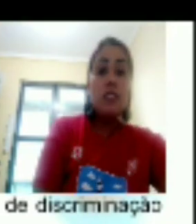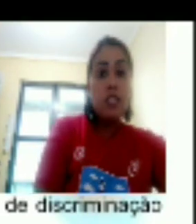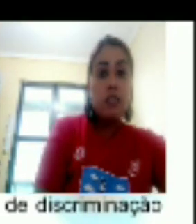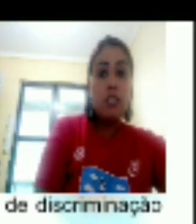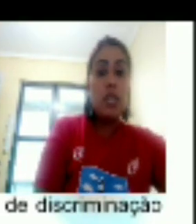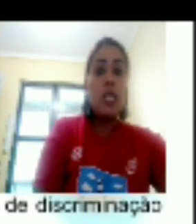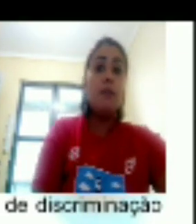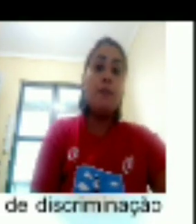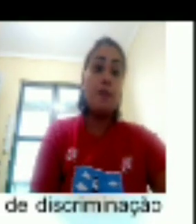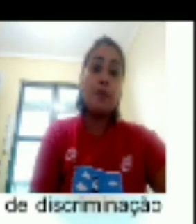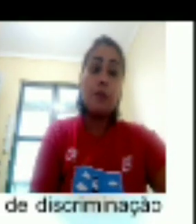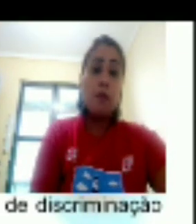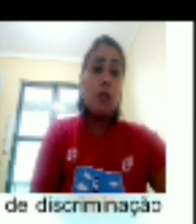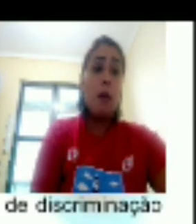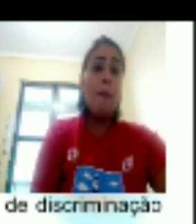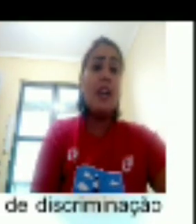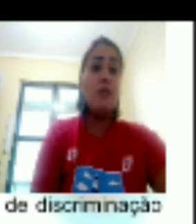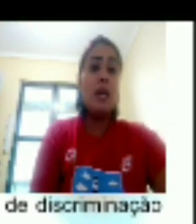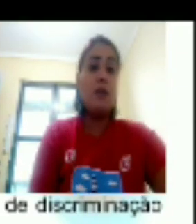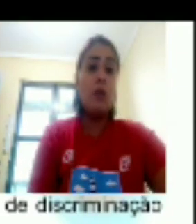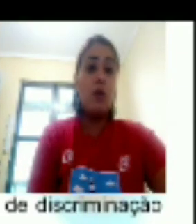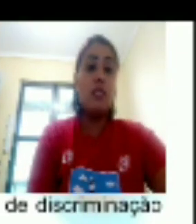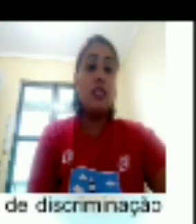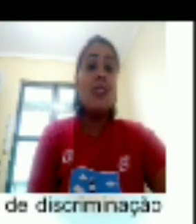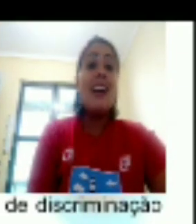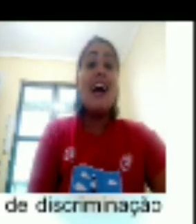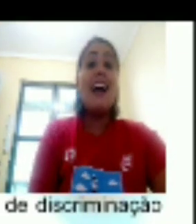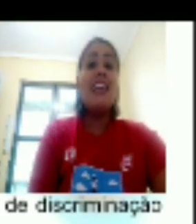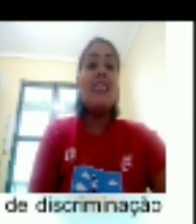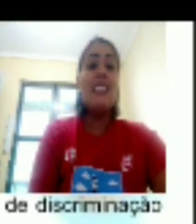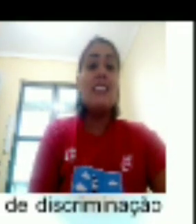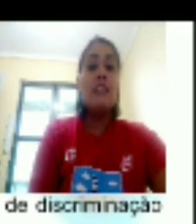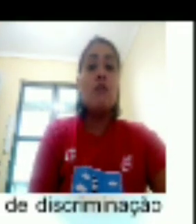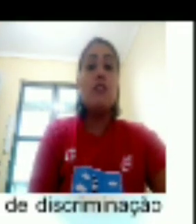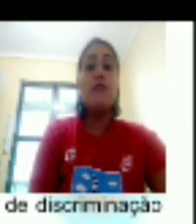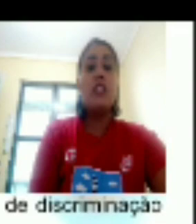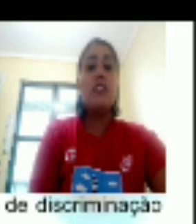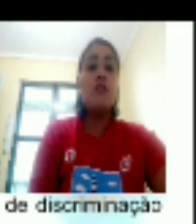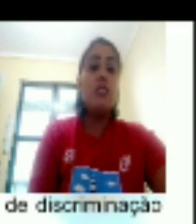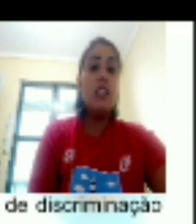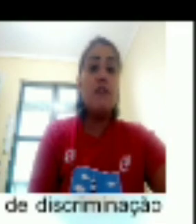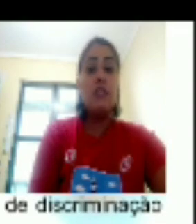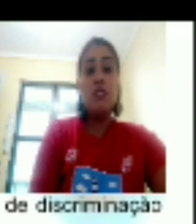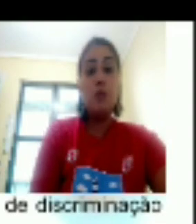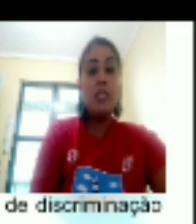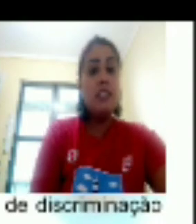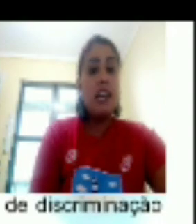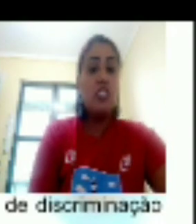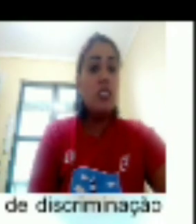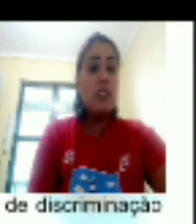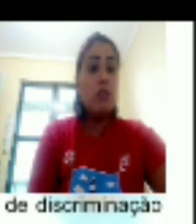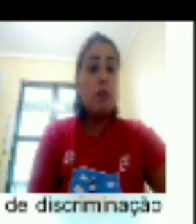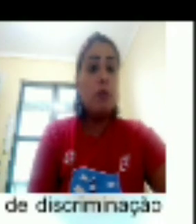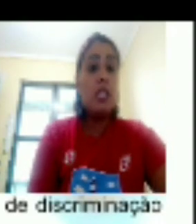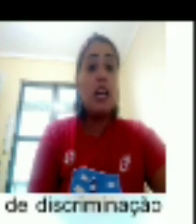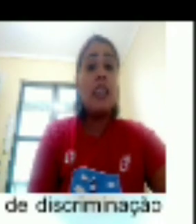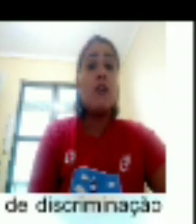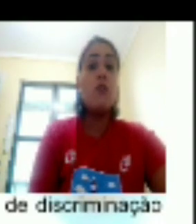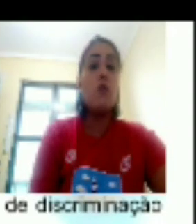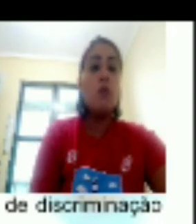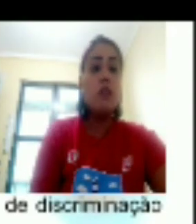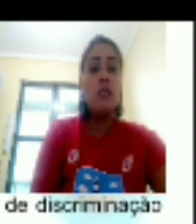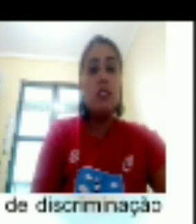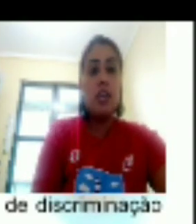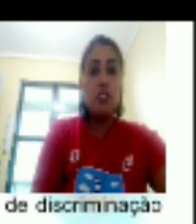para psiquiatria, para tuberculose, além da ação de fundação de serviços especiais da saúde pública